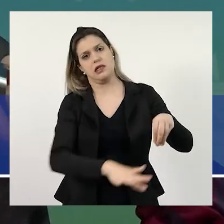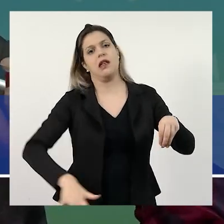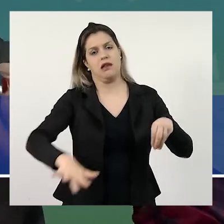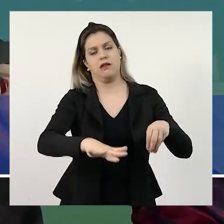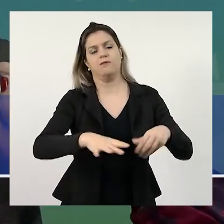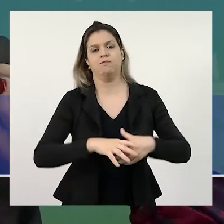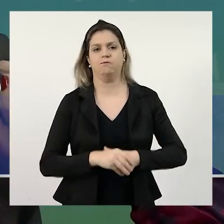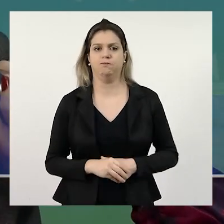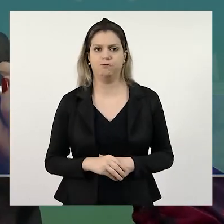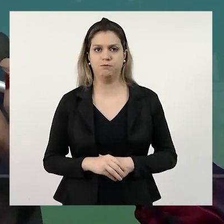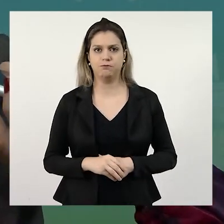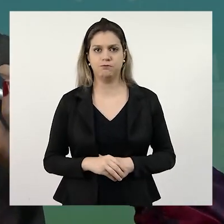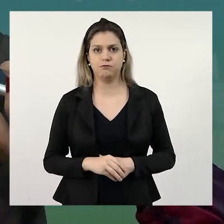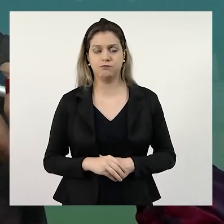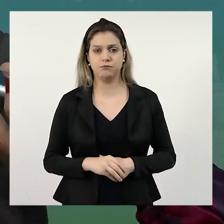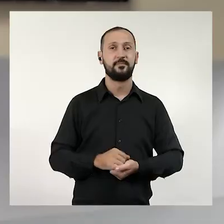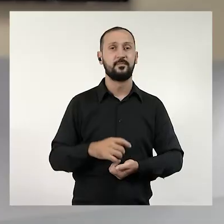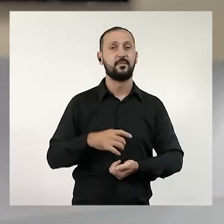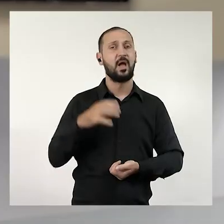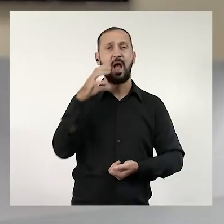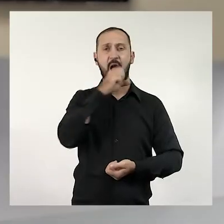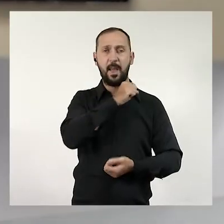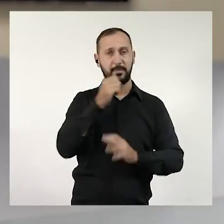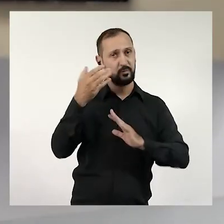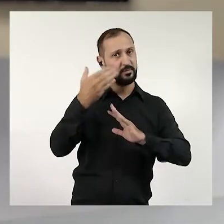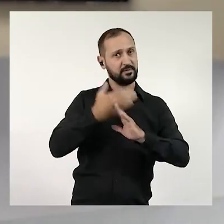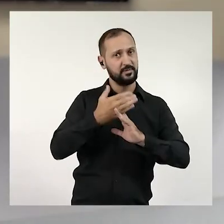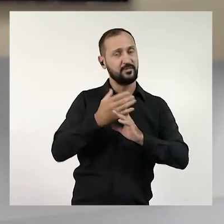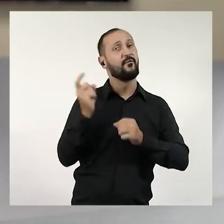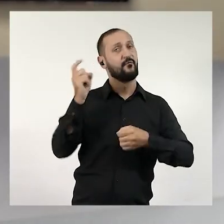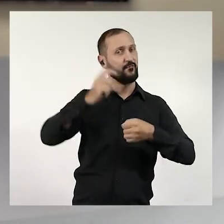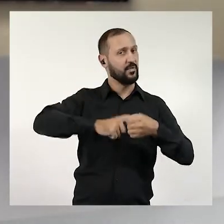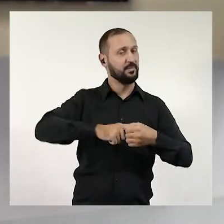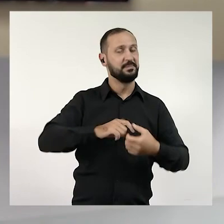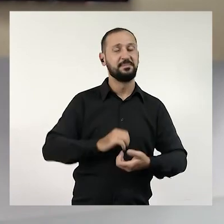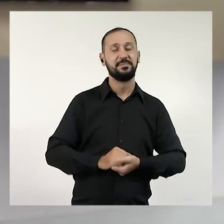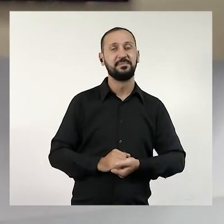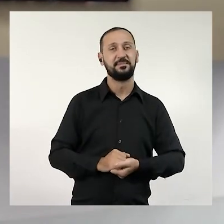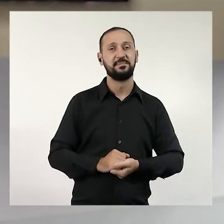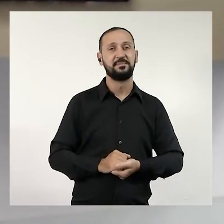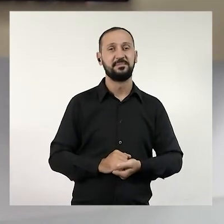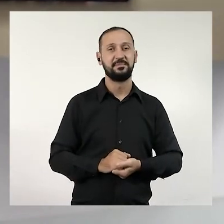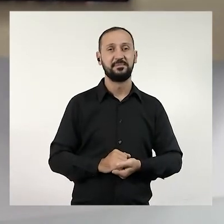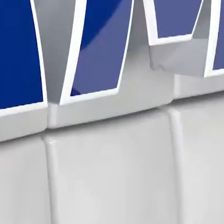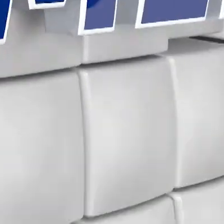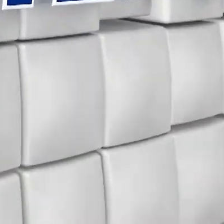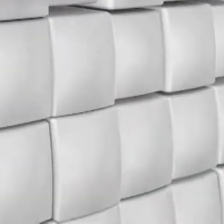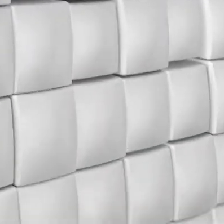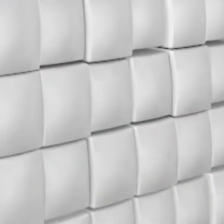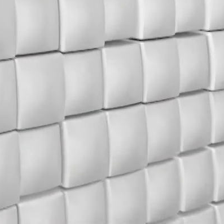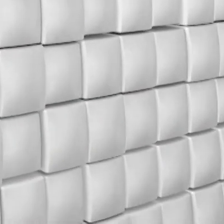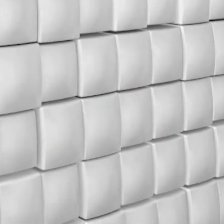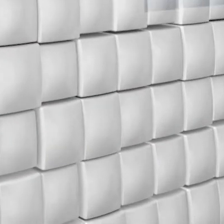necessárias de regularização destas áreas. Nós vamos para um breve intervalo e voltamos já.